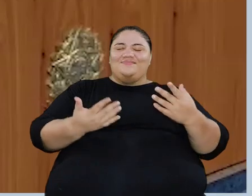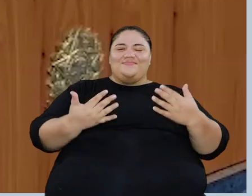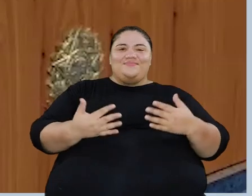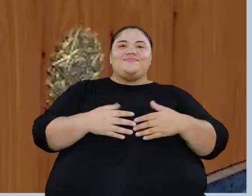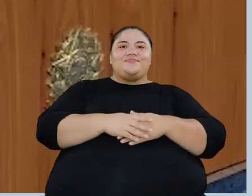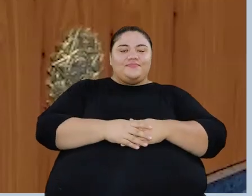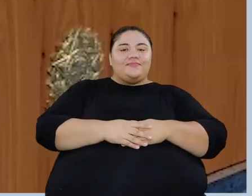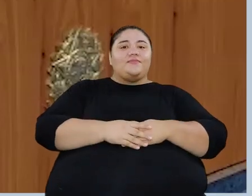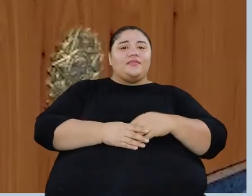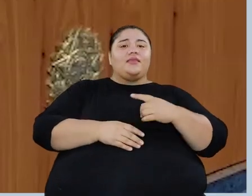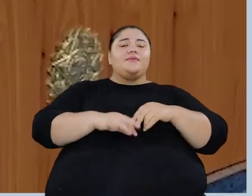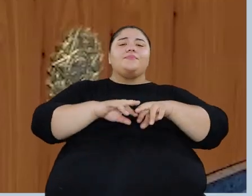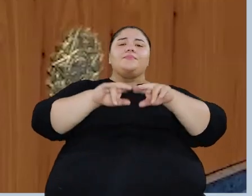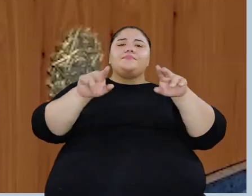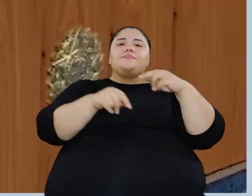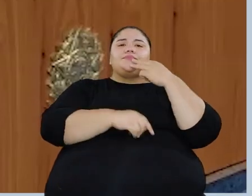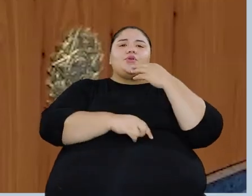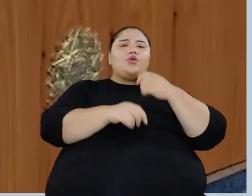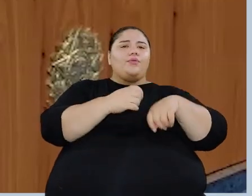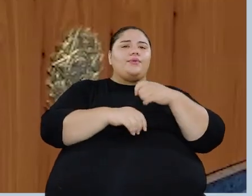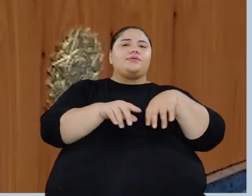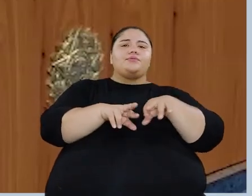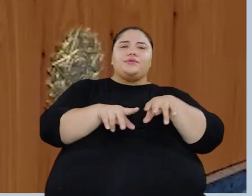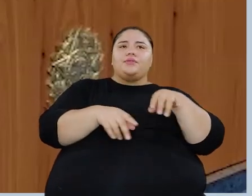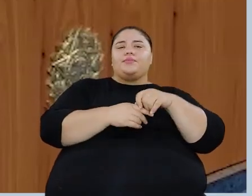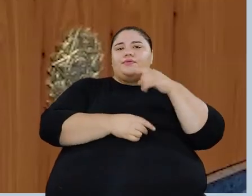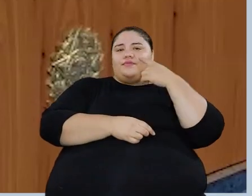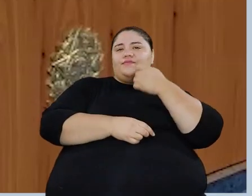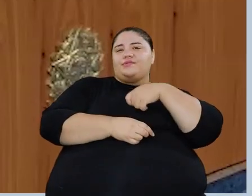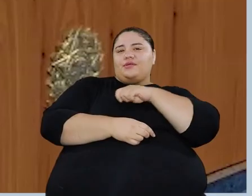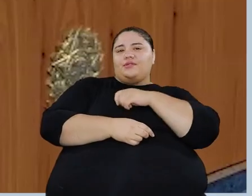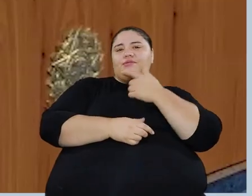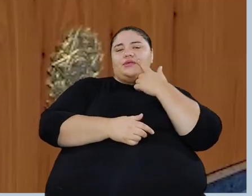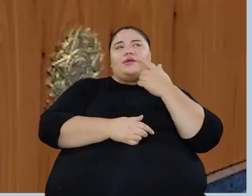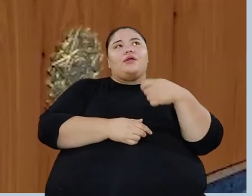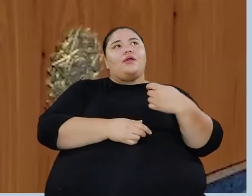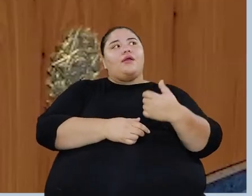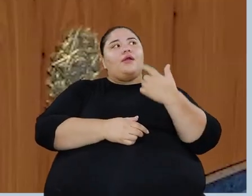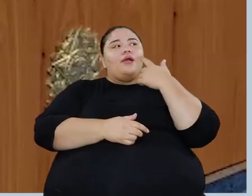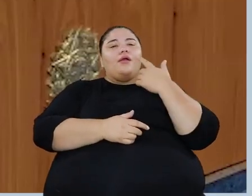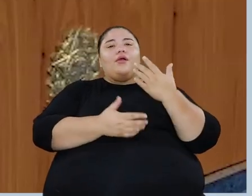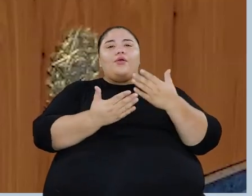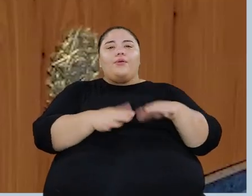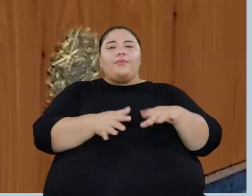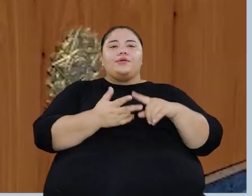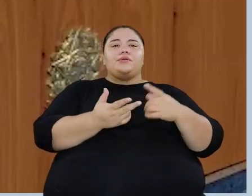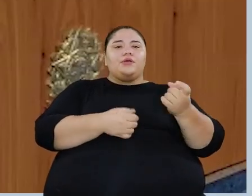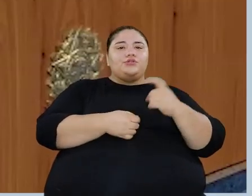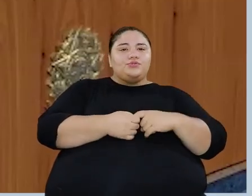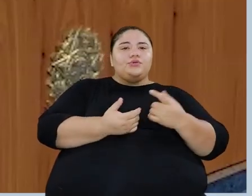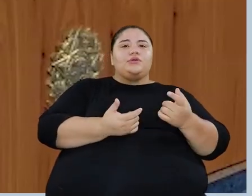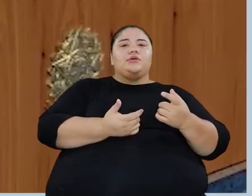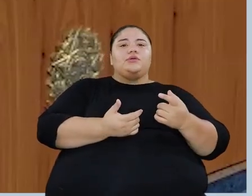Porque, veja, se der errado, são milhões de operações. Você fiscalizar isso aí, abrir, depois compensar,